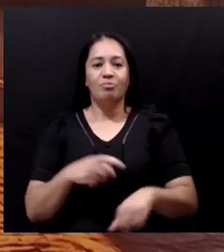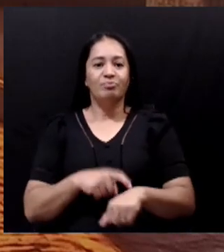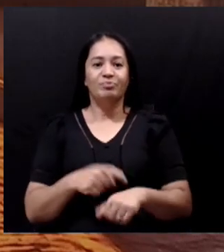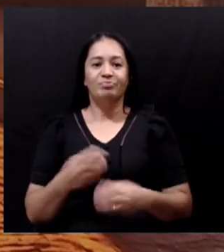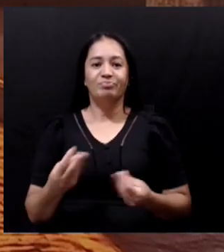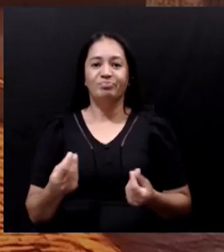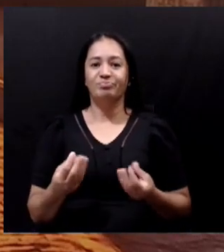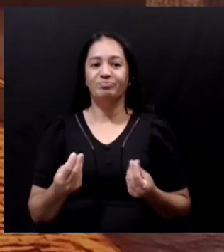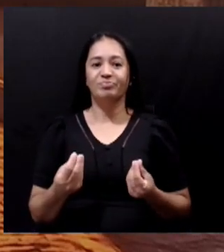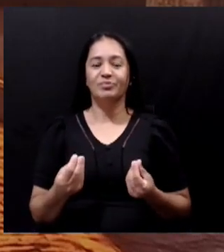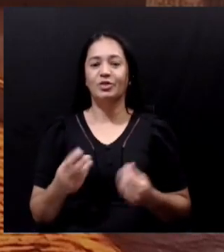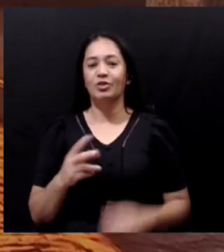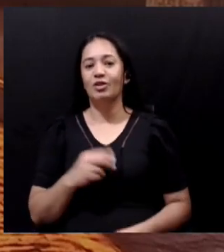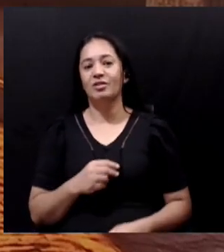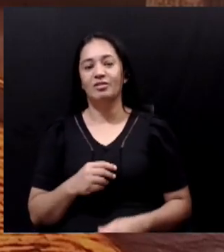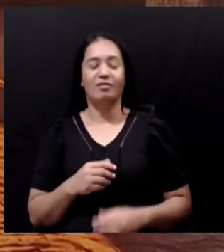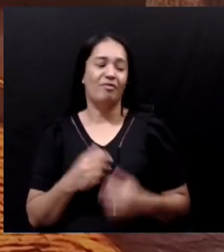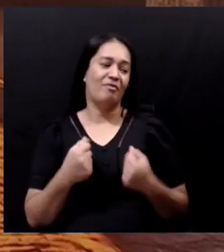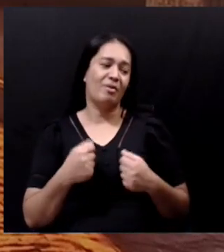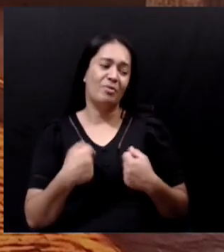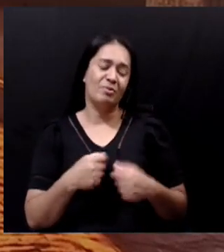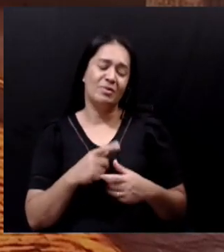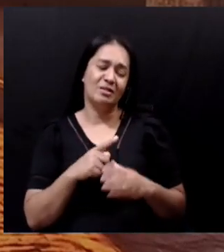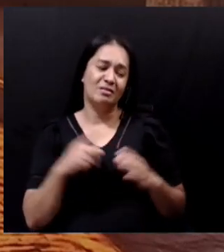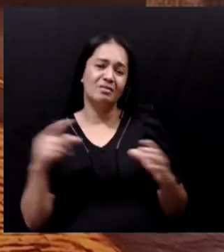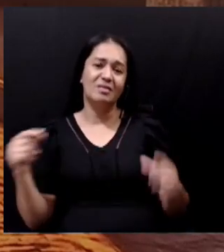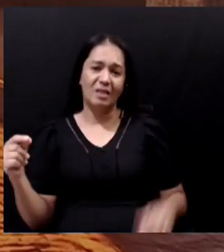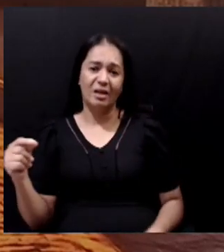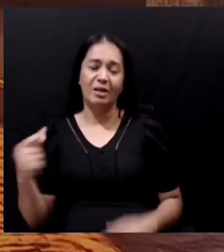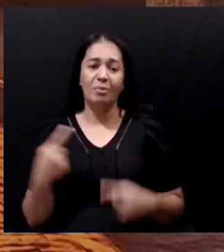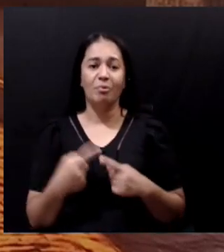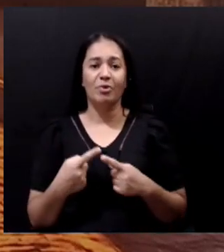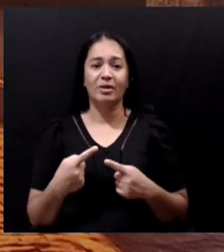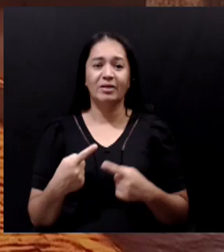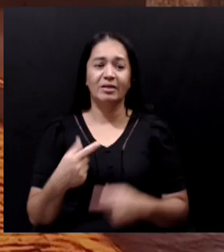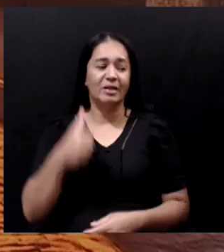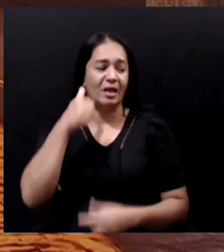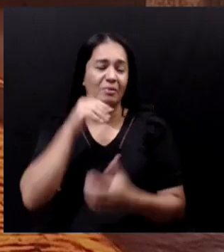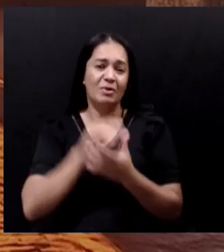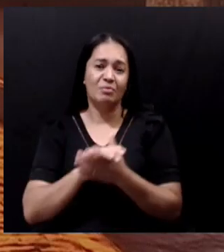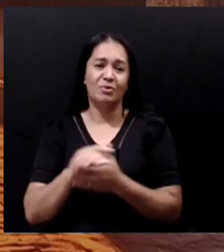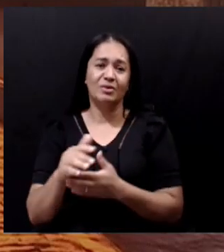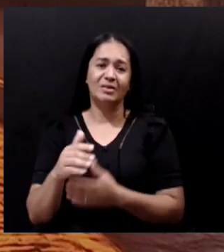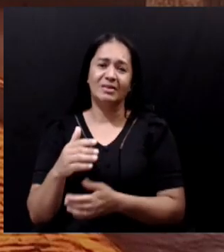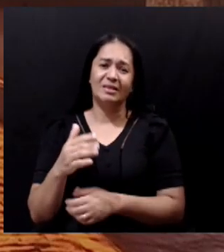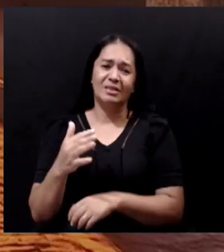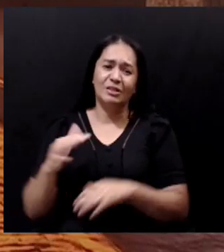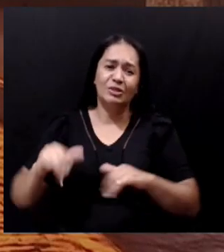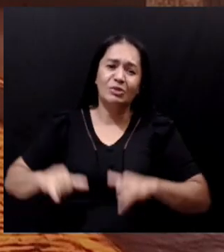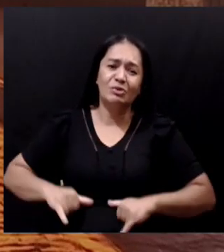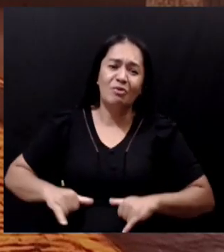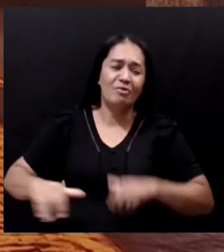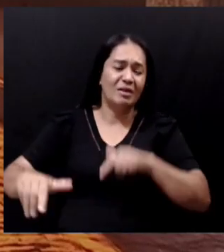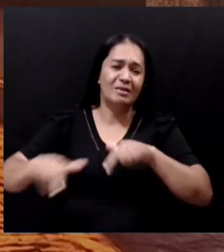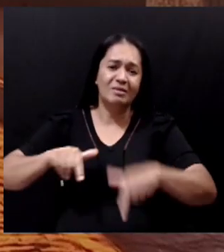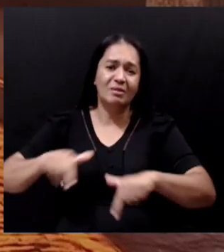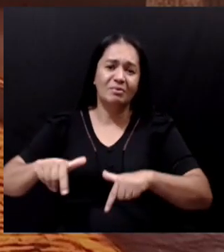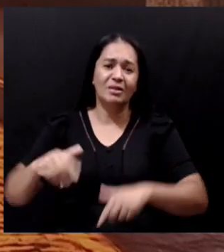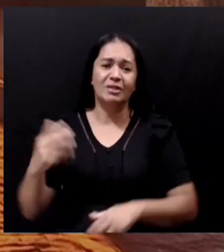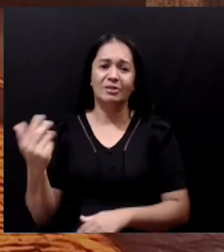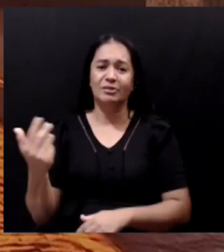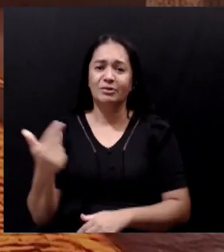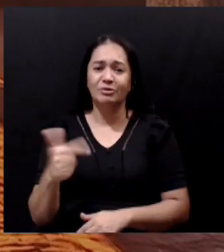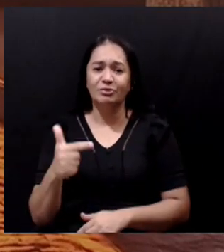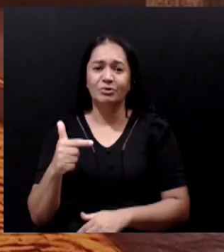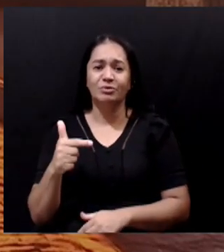Fábio, eu vou sair daqui do bar, porque minha esposa está se acabando lá de trabalhar e não tem mão de obra, eu vou